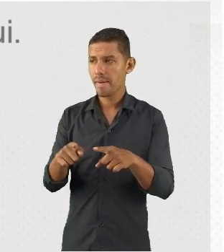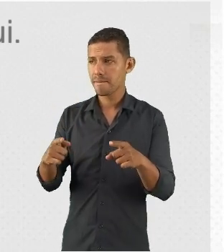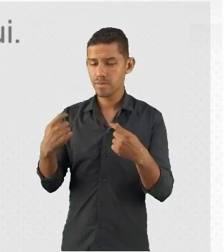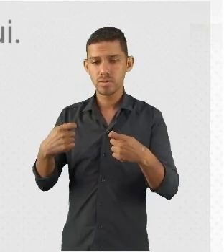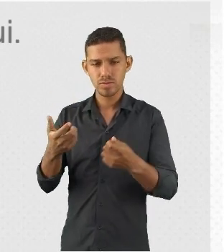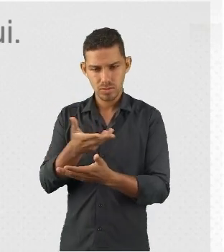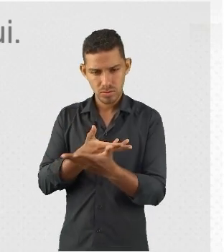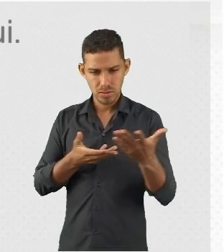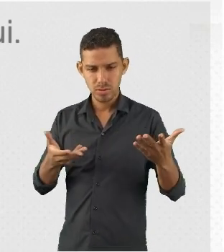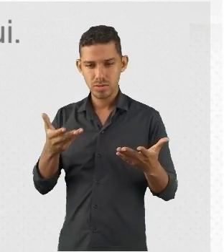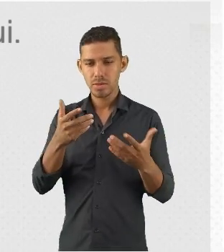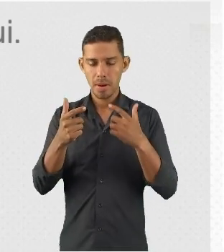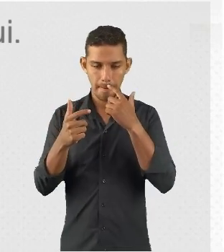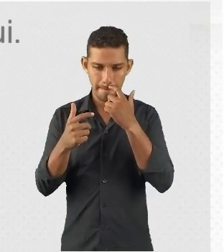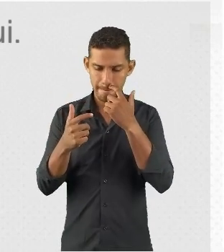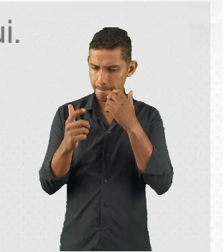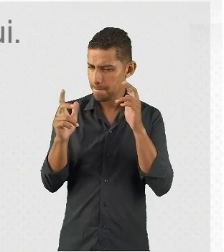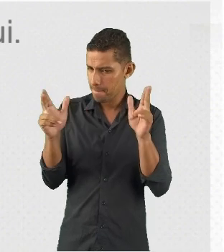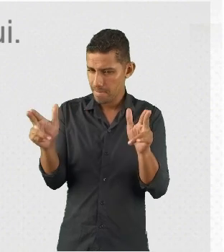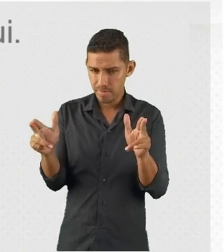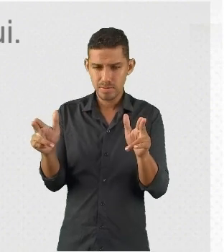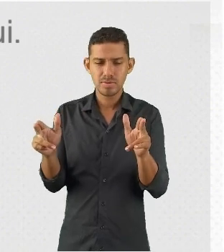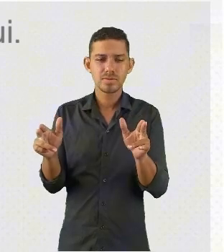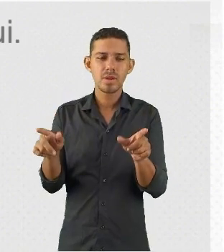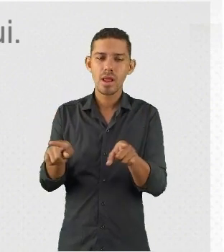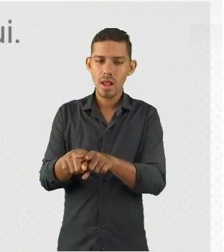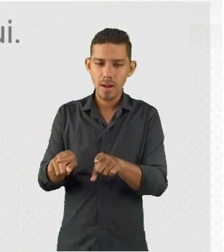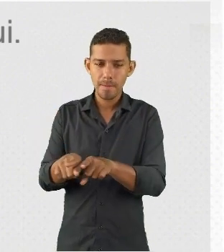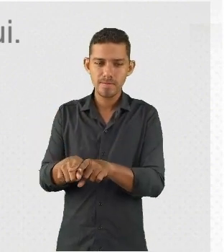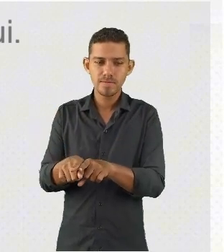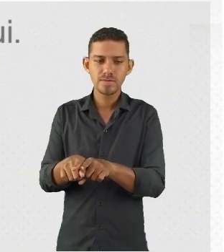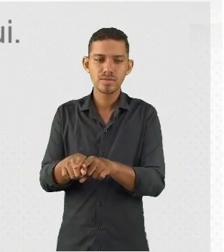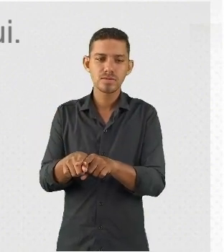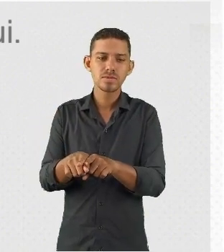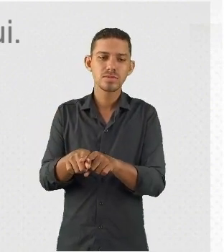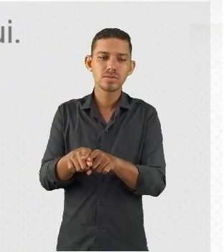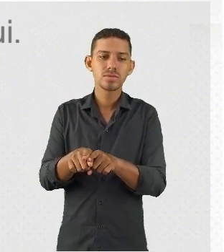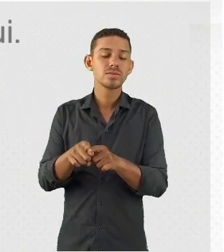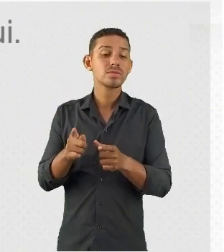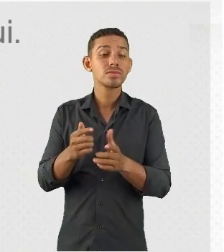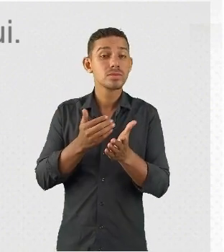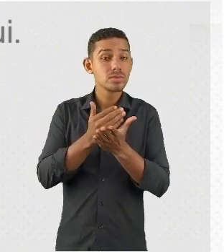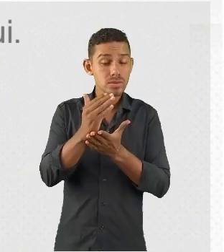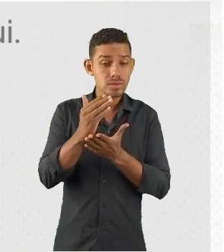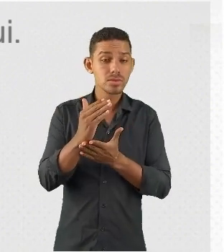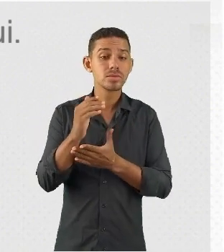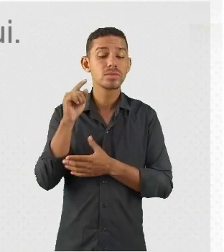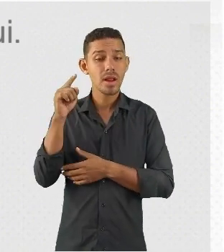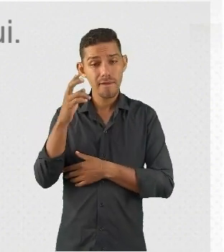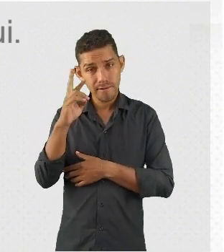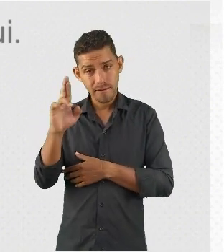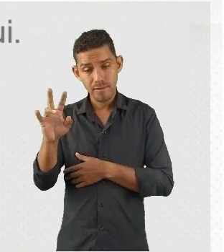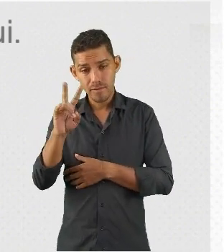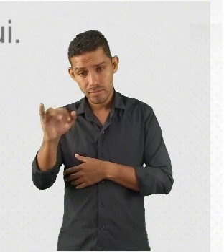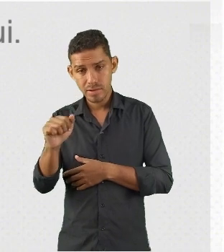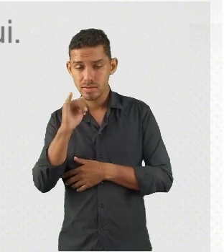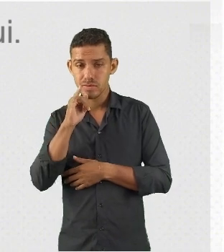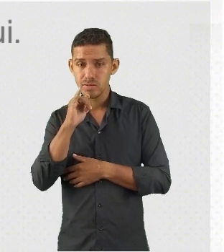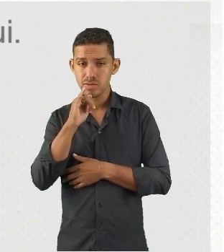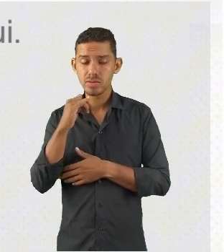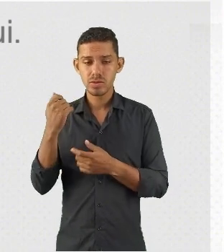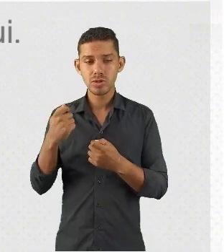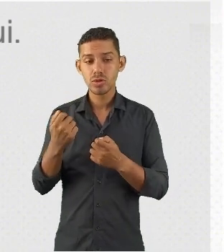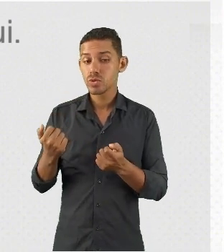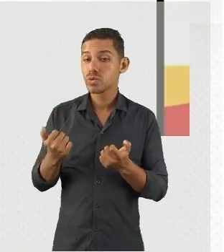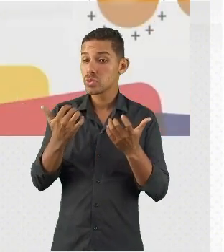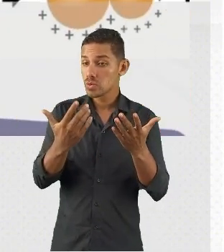mesmo sinal e a carga do corpo que estava inicialmente eletrizado vai diminuir porque ele vai doar uma parte para o outro,